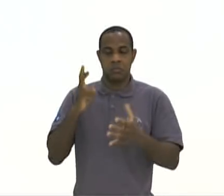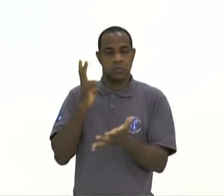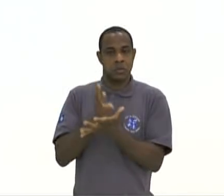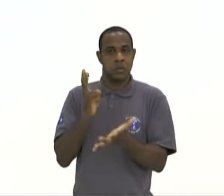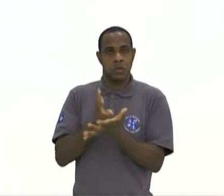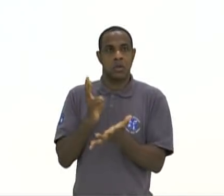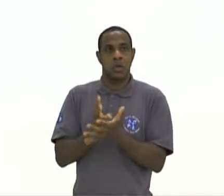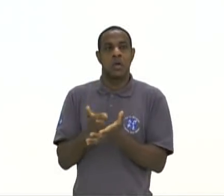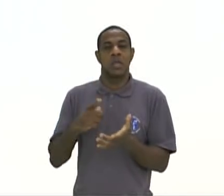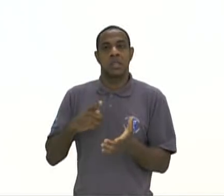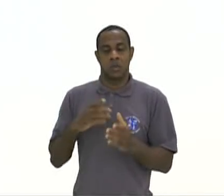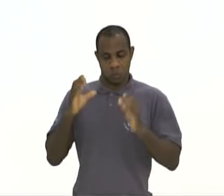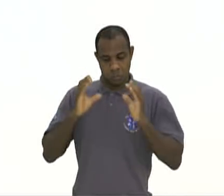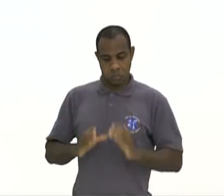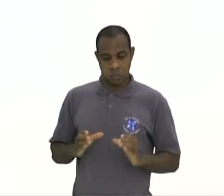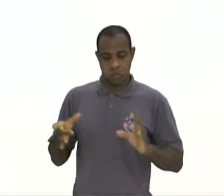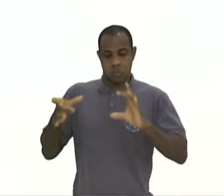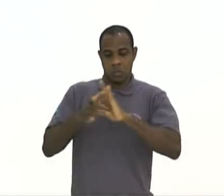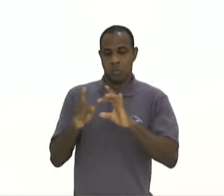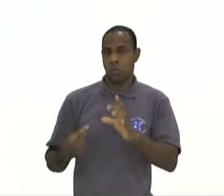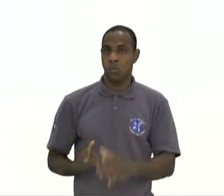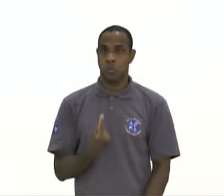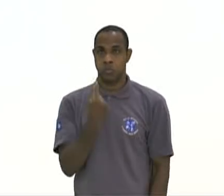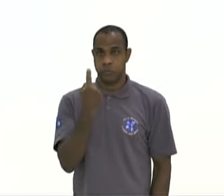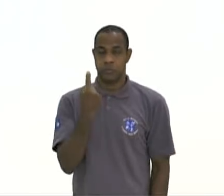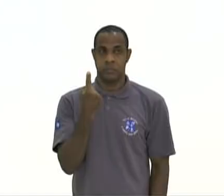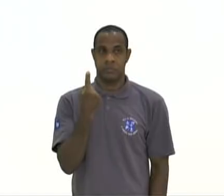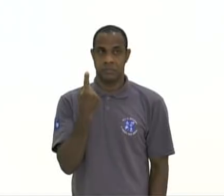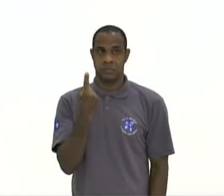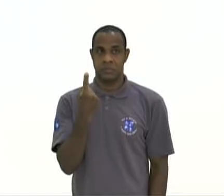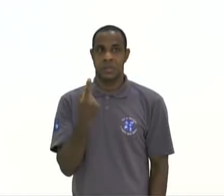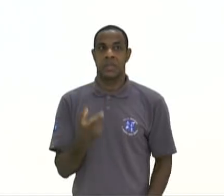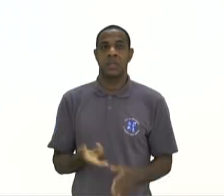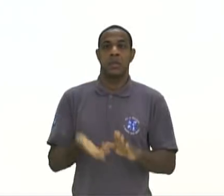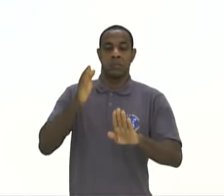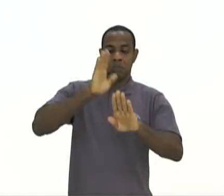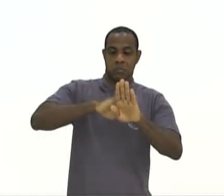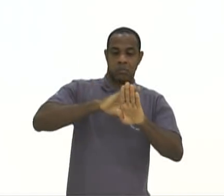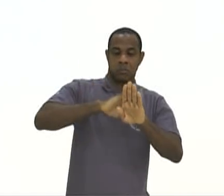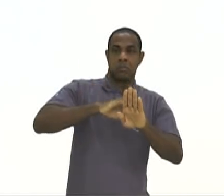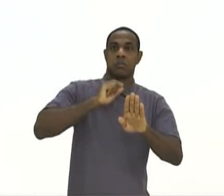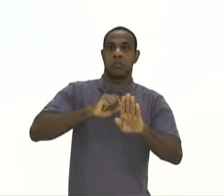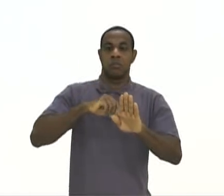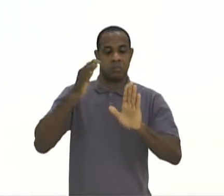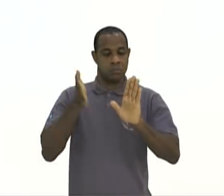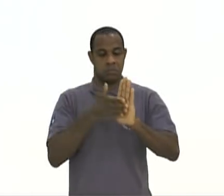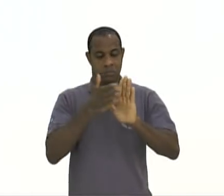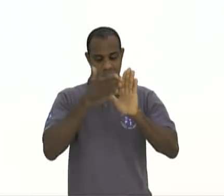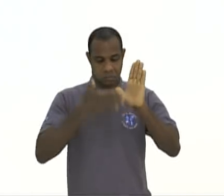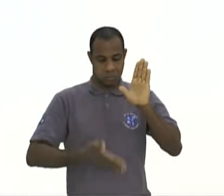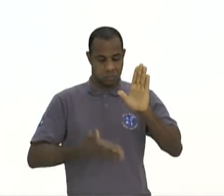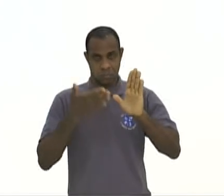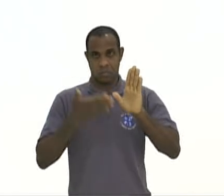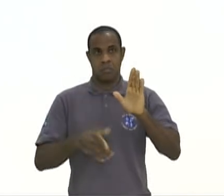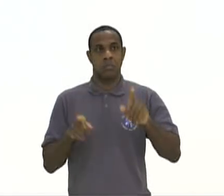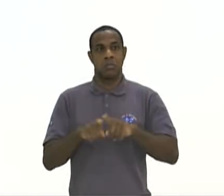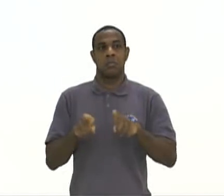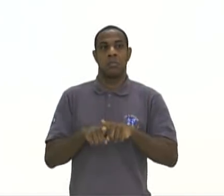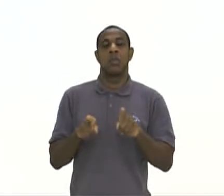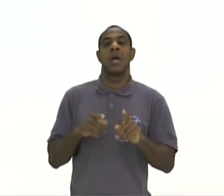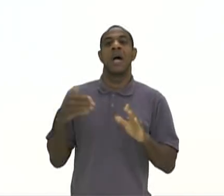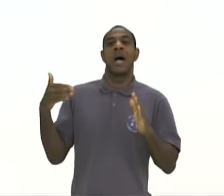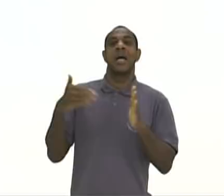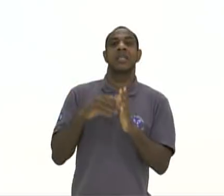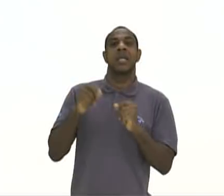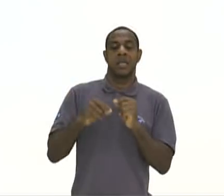que se comportam como um músculo só. A cadeia muscular posterior é um conjunto de músculos que saem desde a base do crânio até